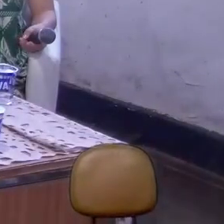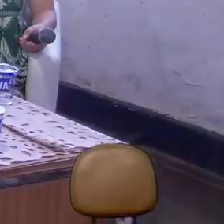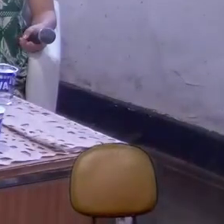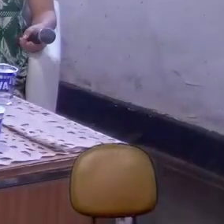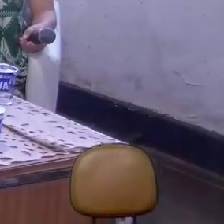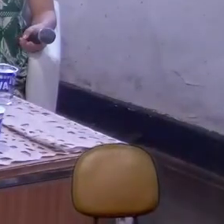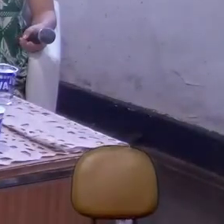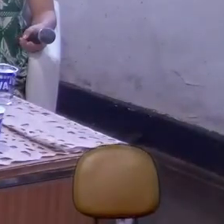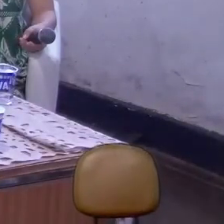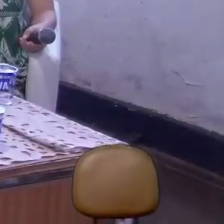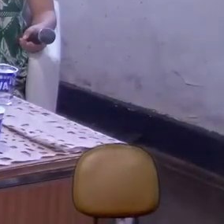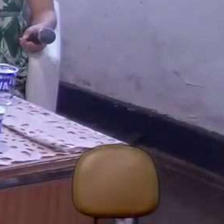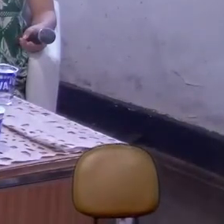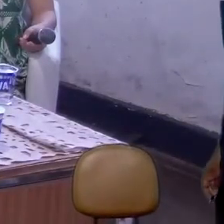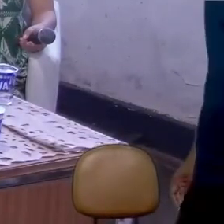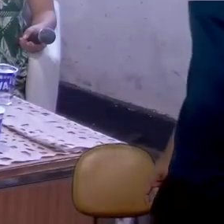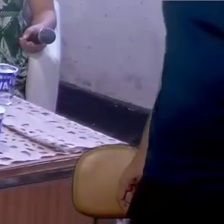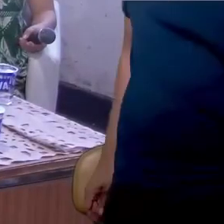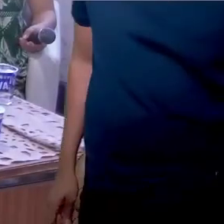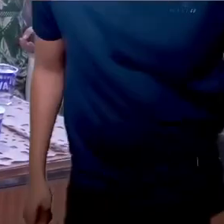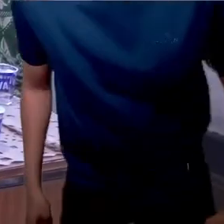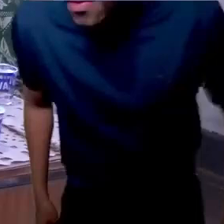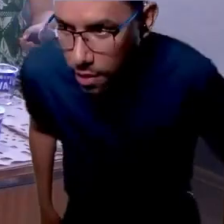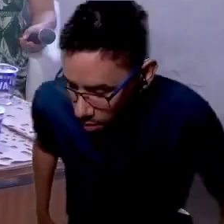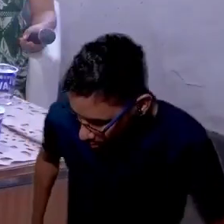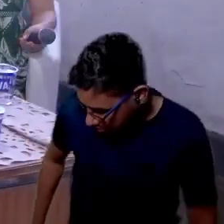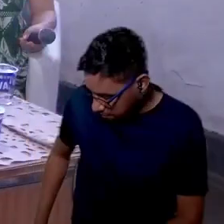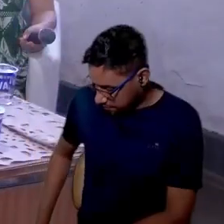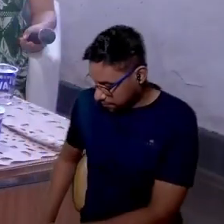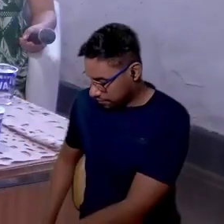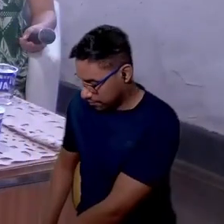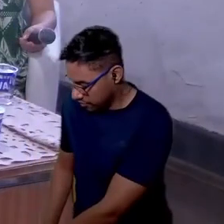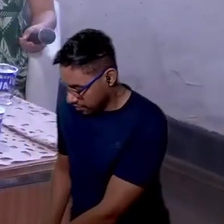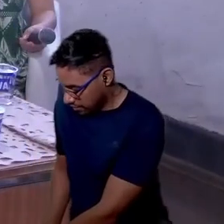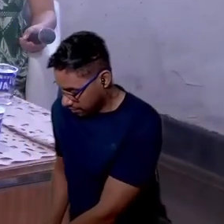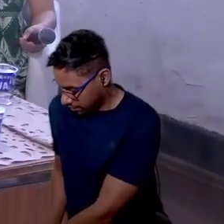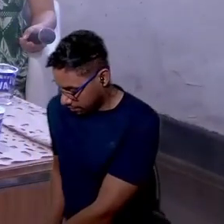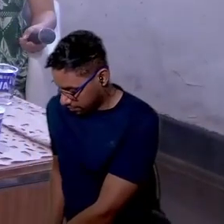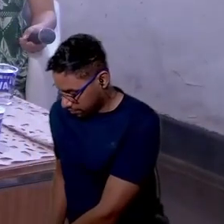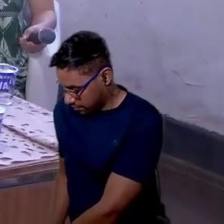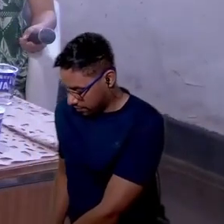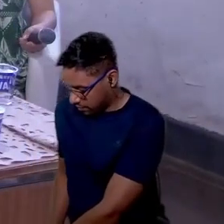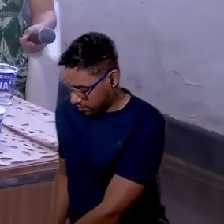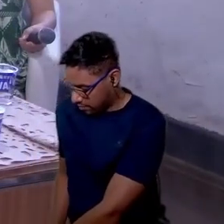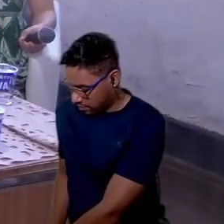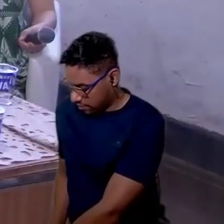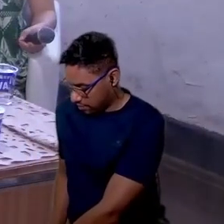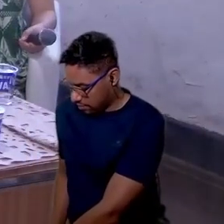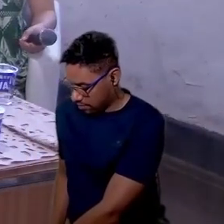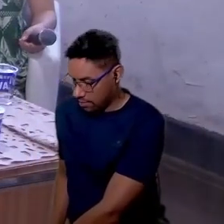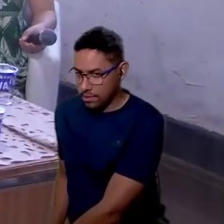de teatro que trabalha com a questão da preservação do meio ambiente. Ele é um projeto de Belém